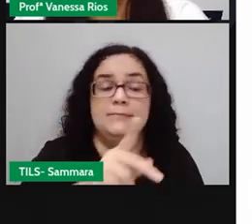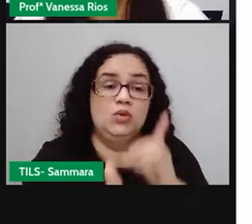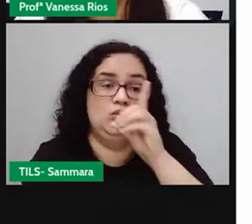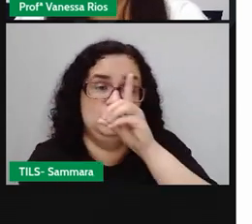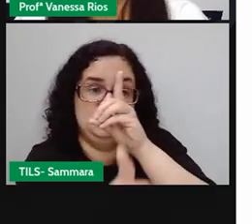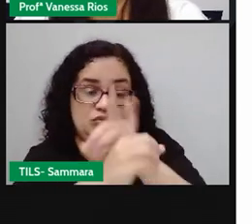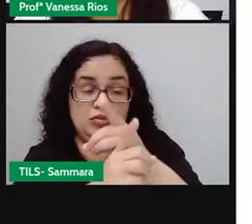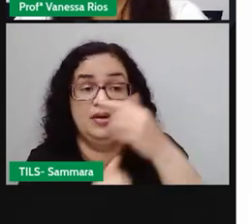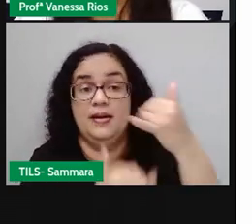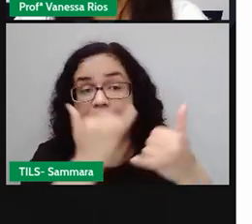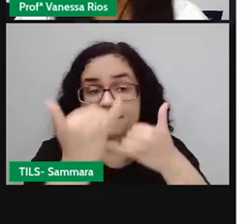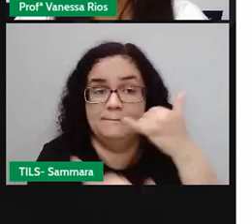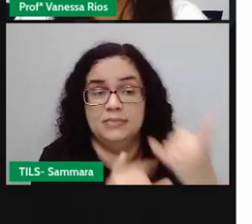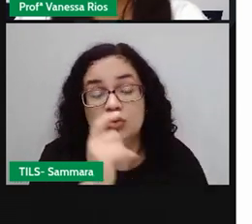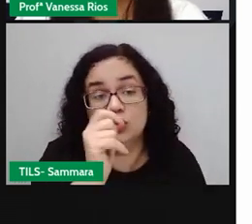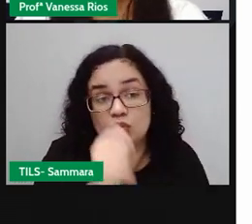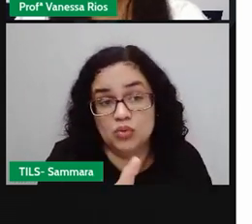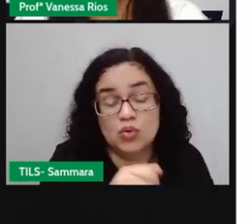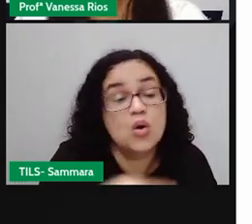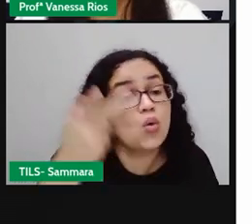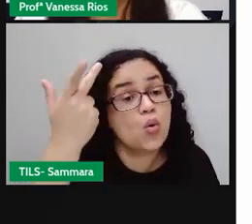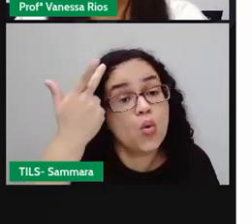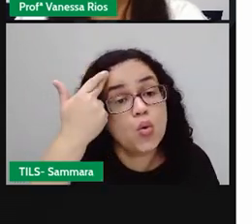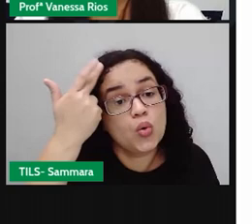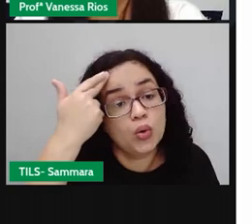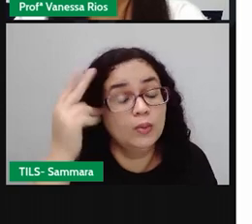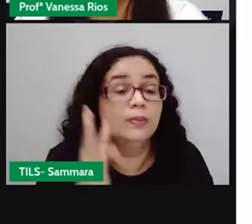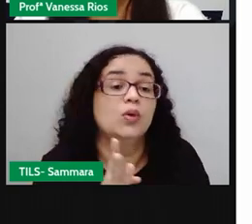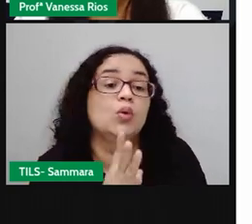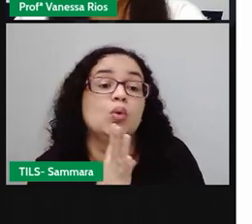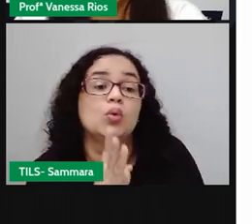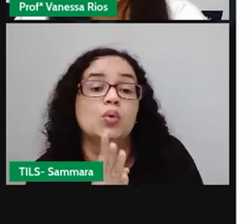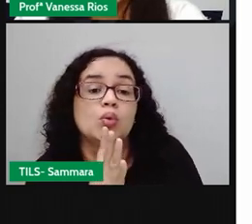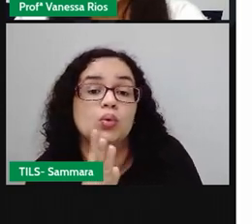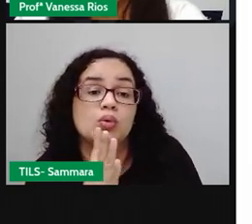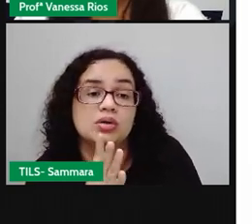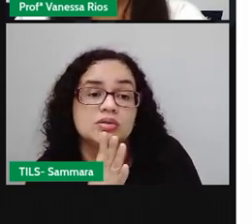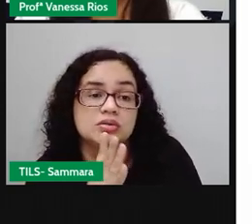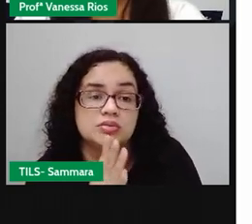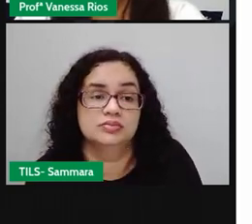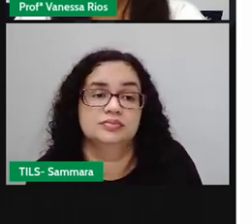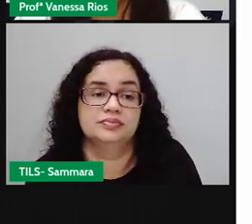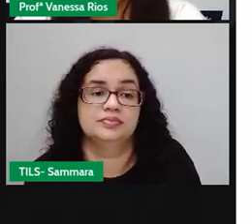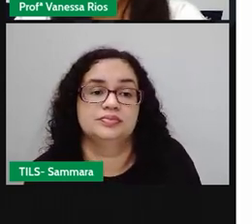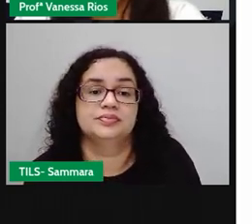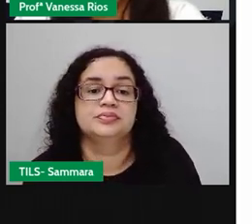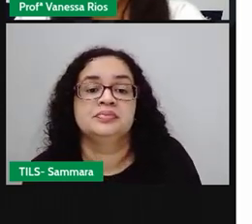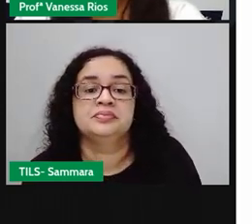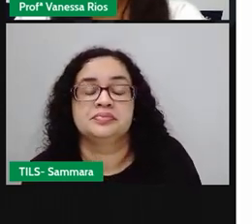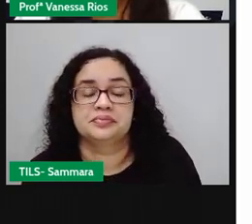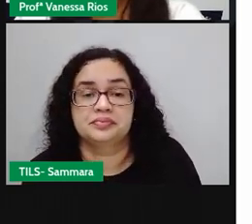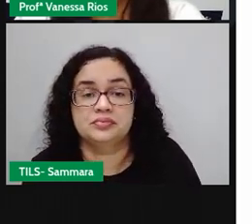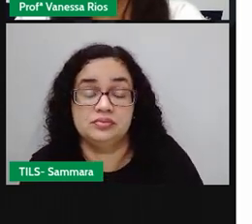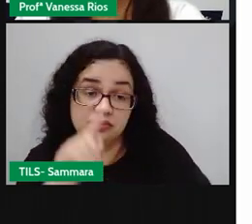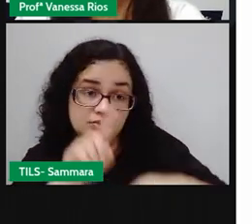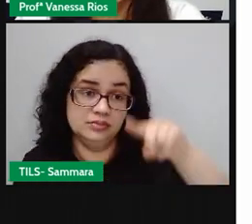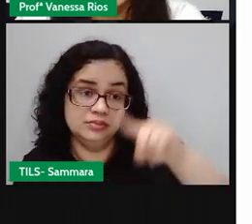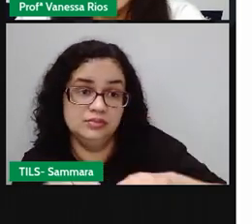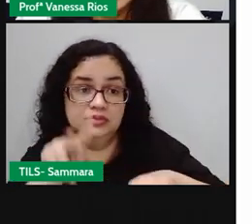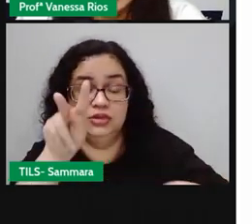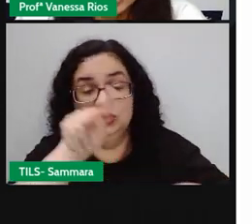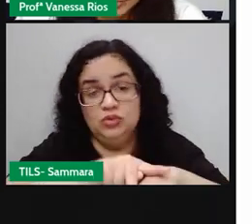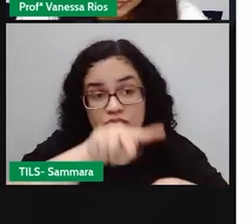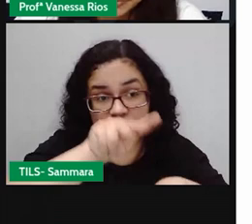ó, um brinquedo que é bem comum, bem conhecido por todos, a bolinha de gude. E o material que a bolinha de gude usa,